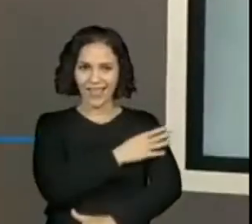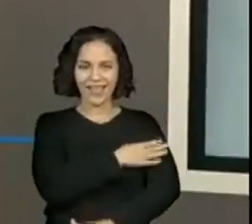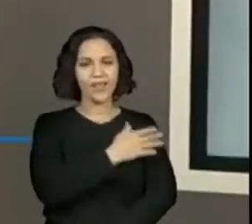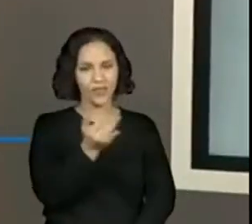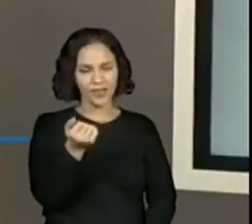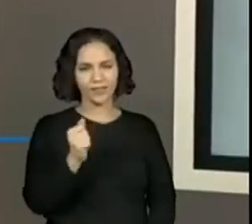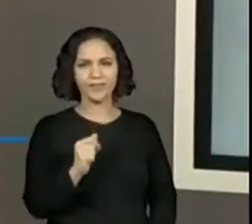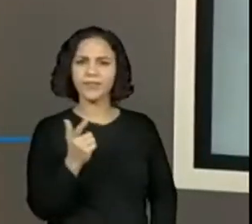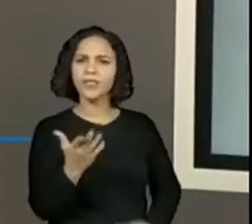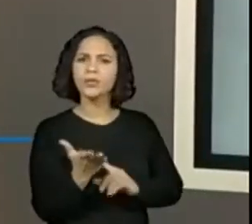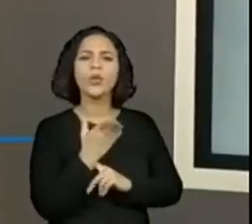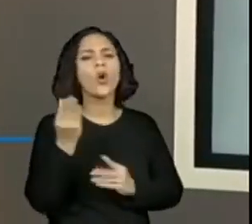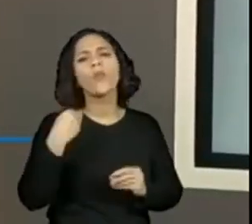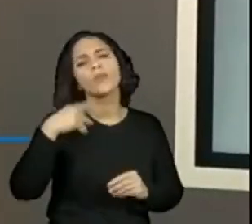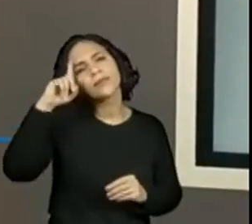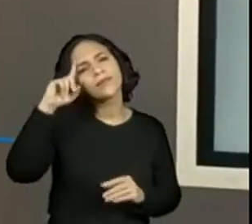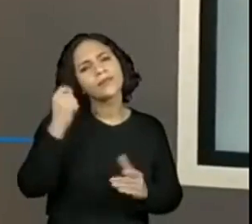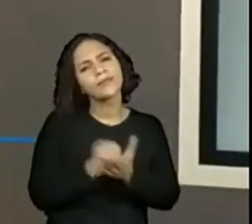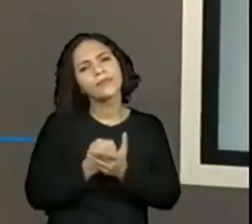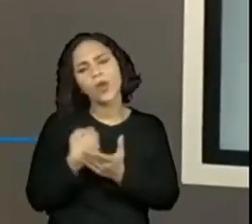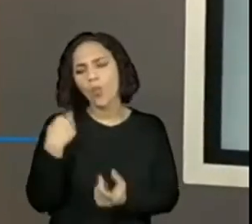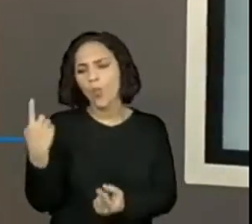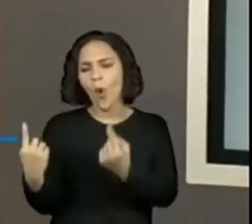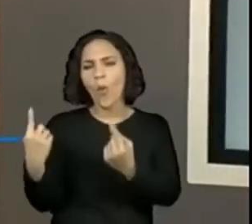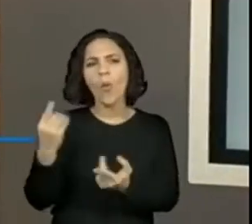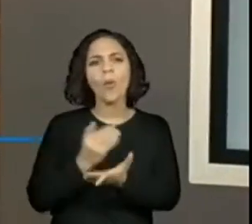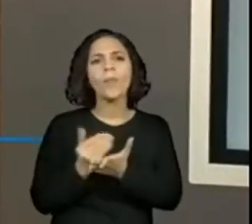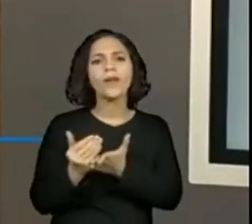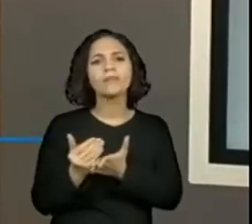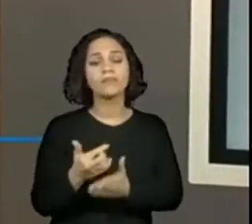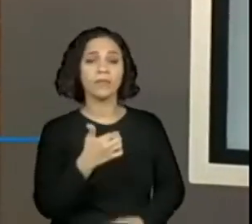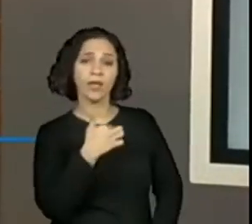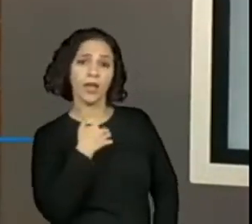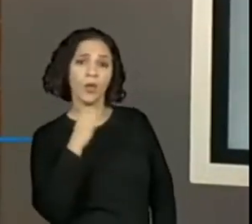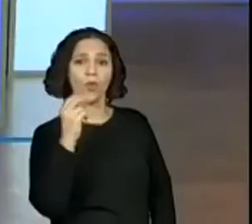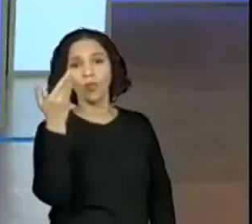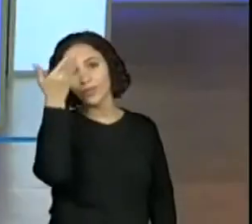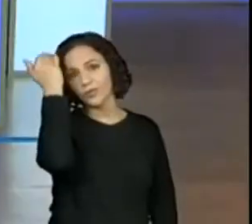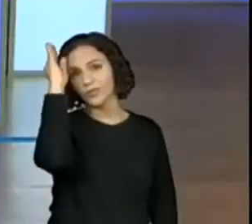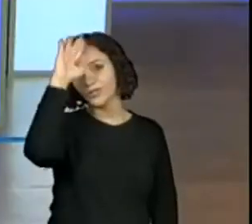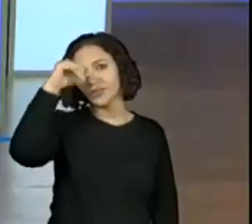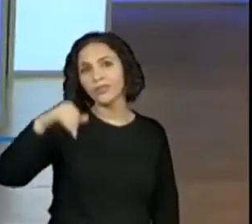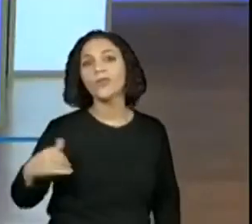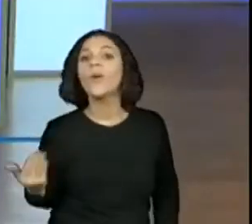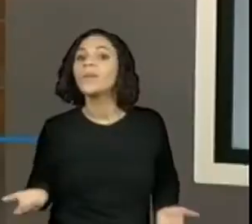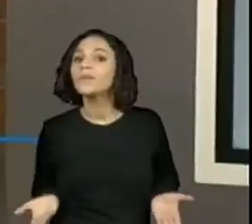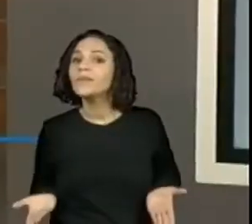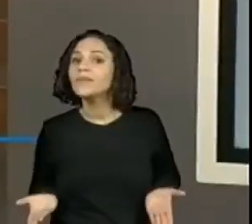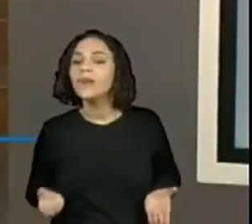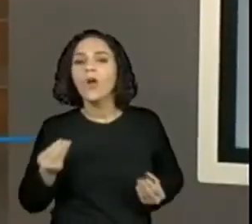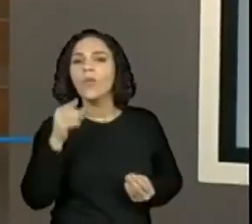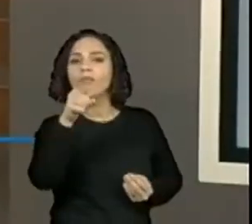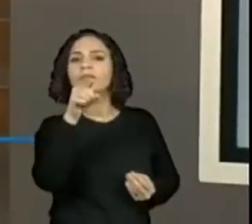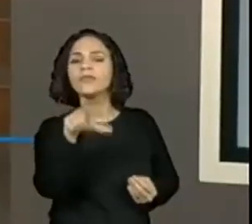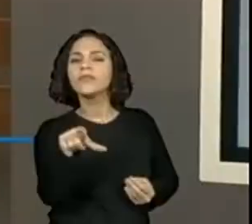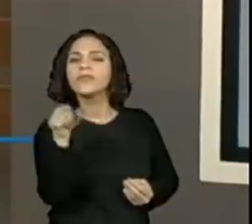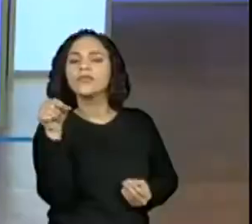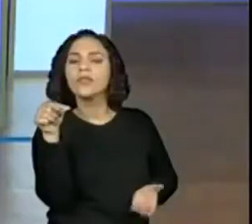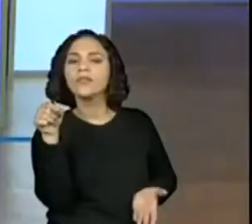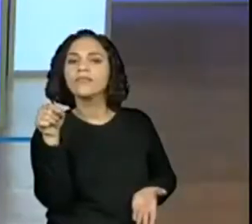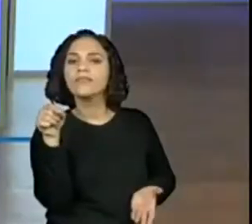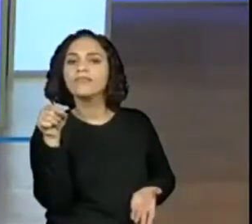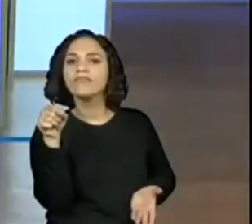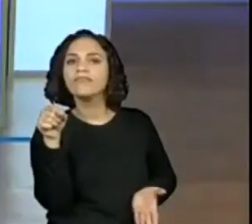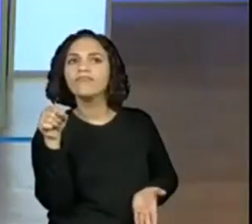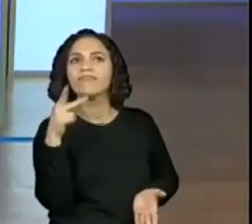aqui me ajuda Como é que a gente pode decidir quem vai começar começo eu ou Professor Jonas e aí como vocês escolheriam começa com